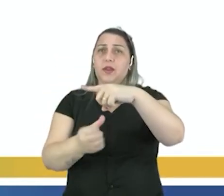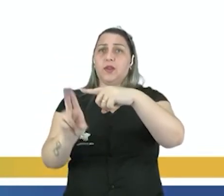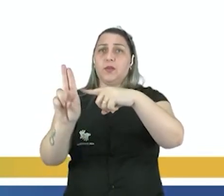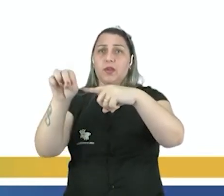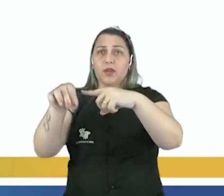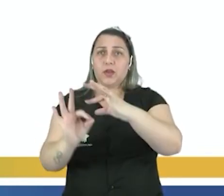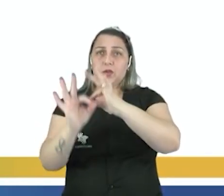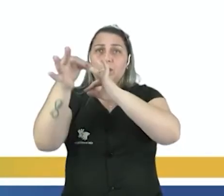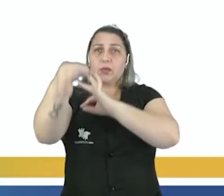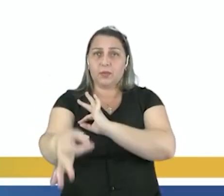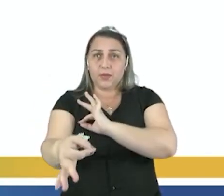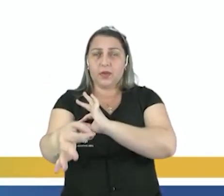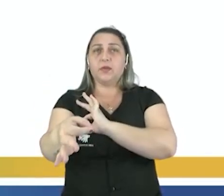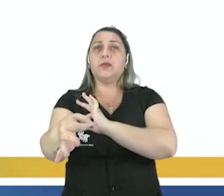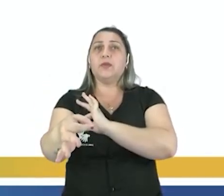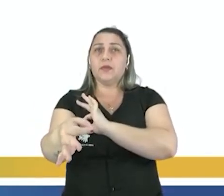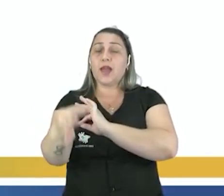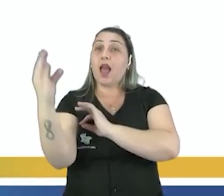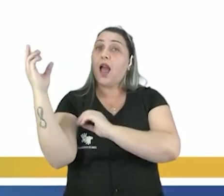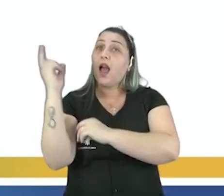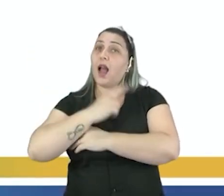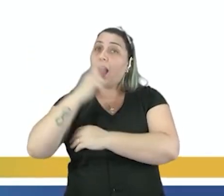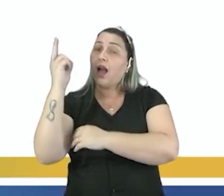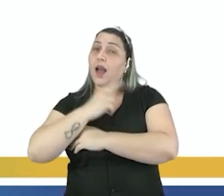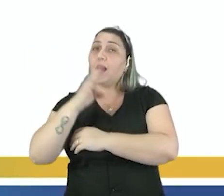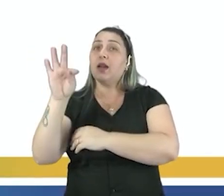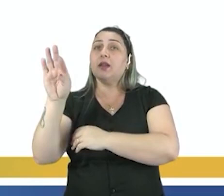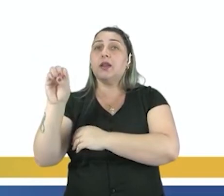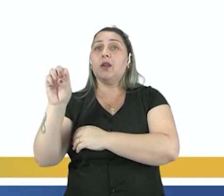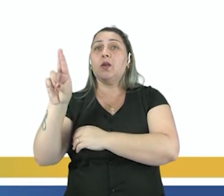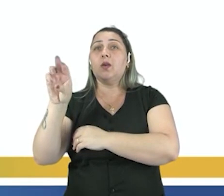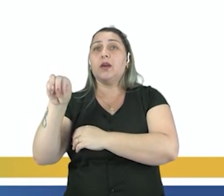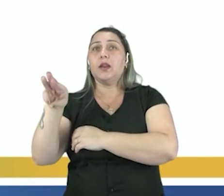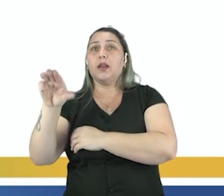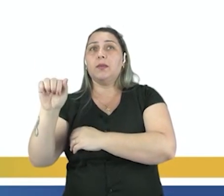unidade de comprimento. Aqui é uma aplicação imediata do teorema de Tales.